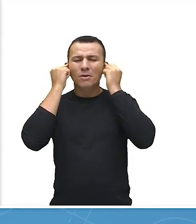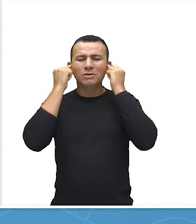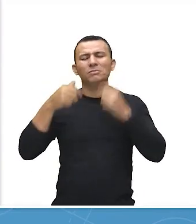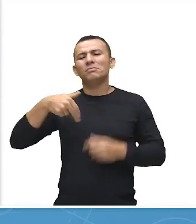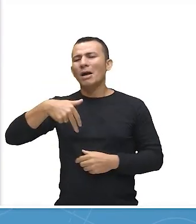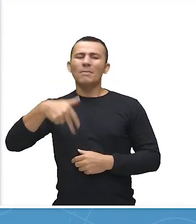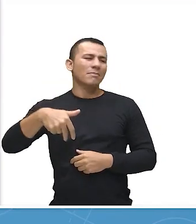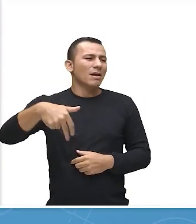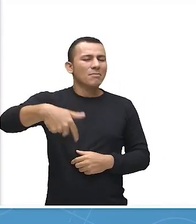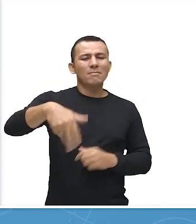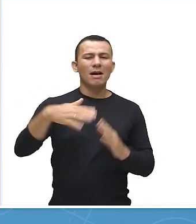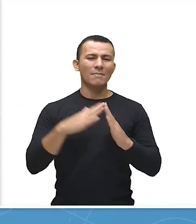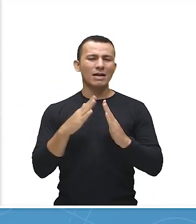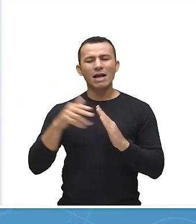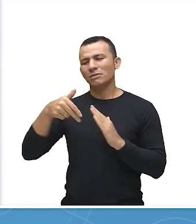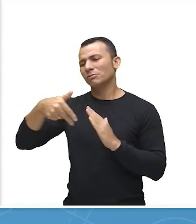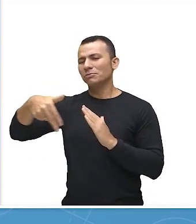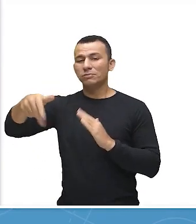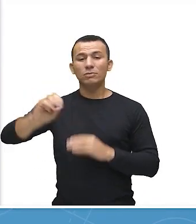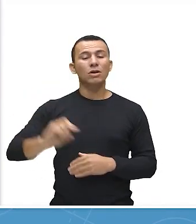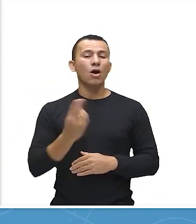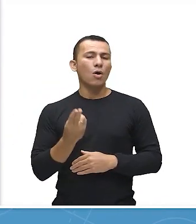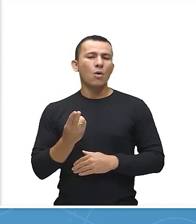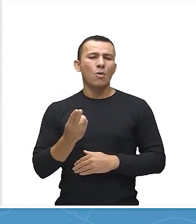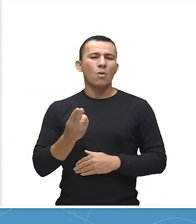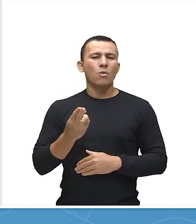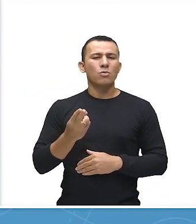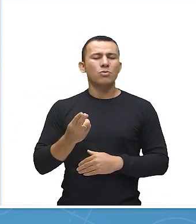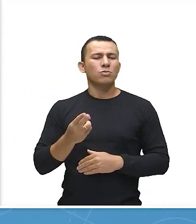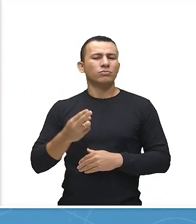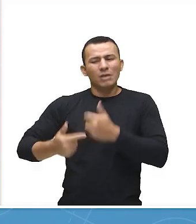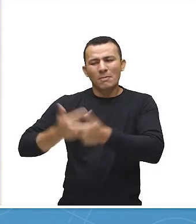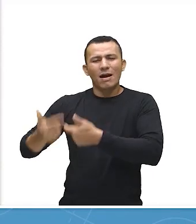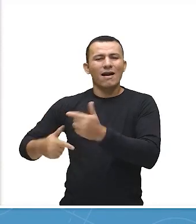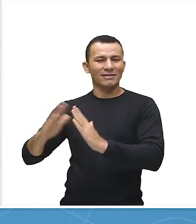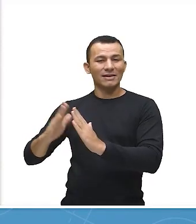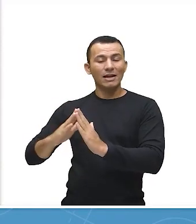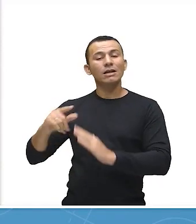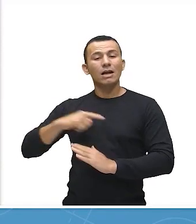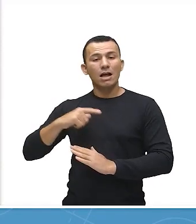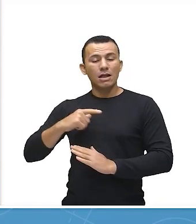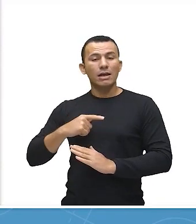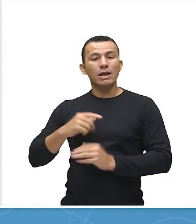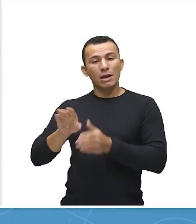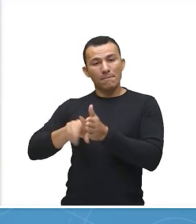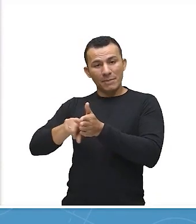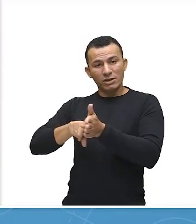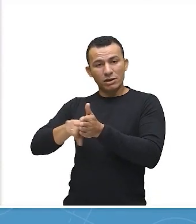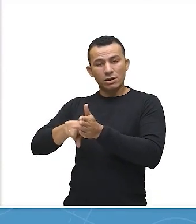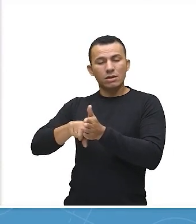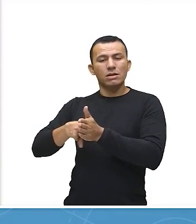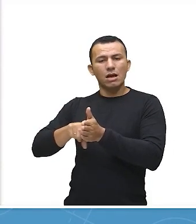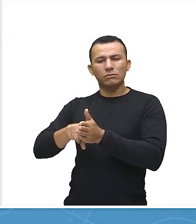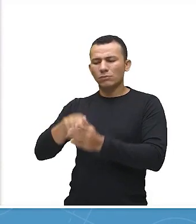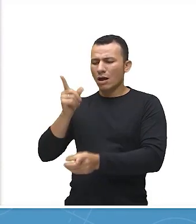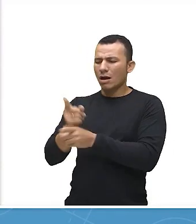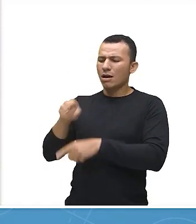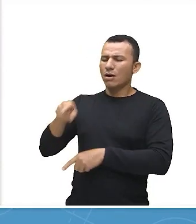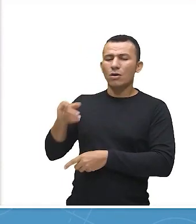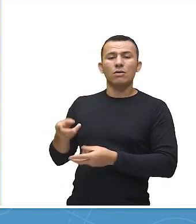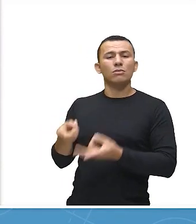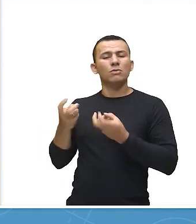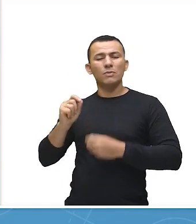Né? Então, a gente teve aí 2 alunos participando. Espero que vocês não estejam com sono. Coloquem as respostas lá no chat para a gente saber que vocês